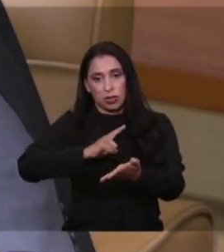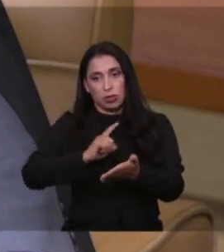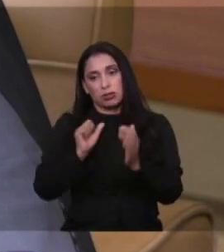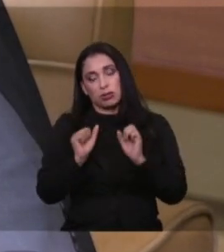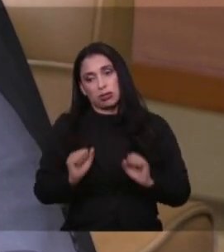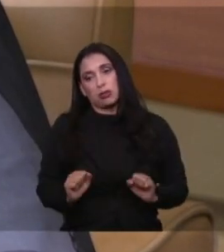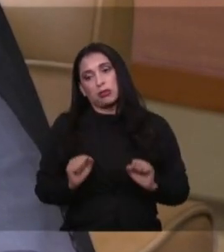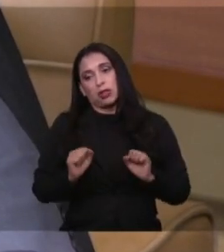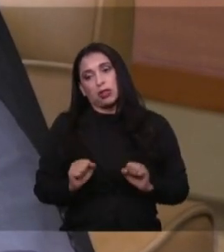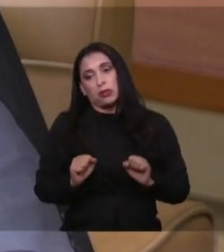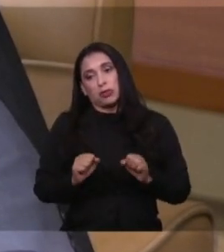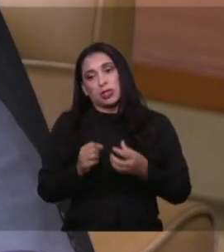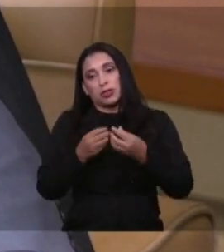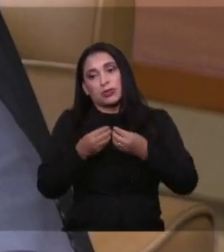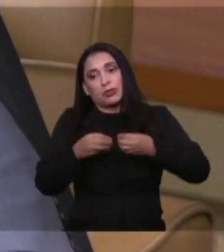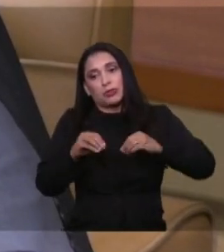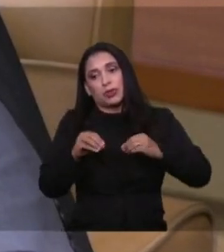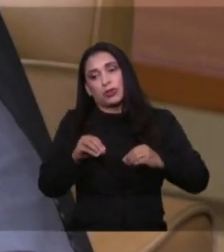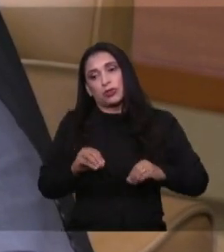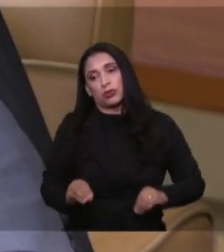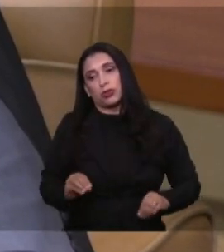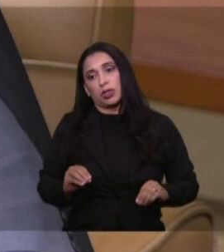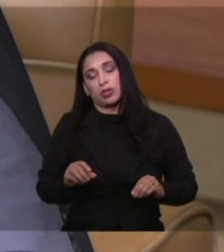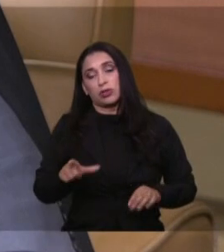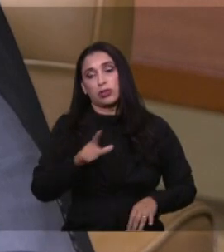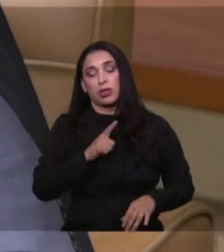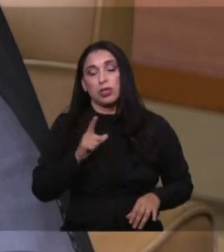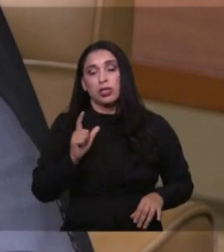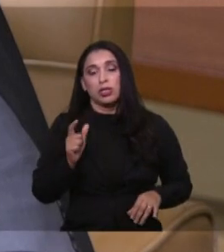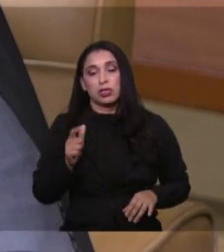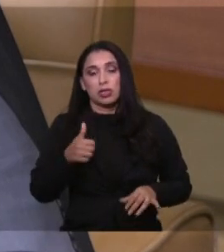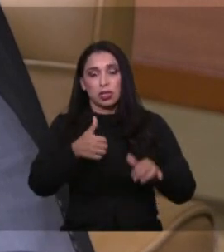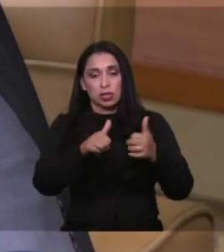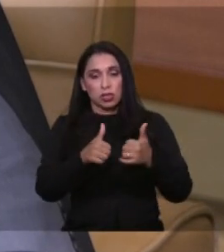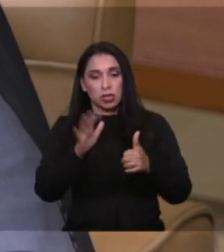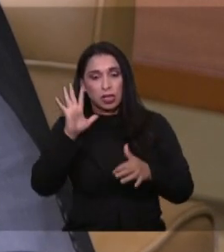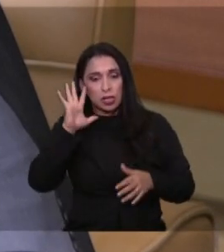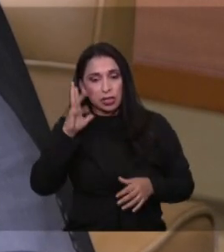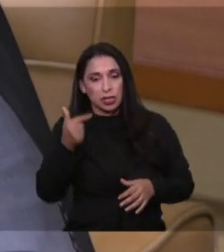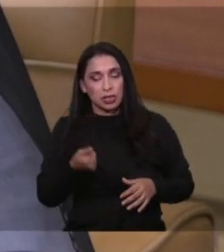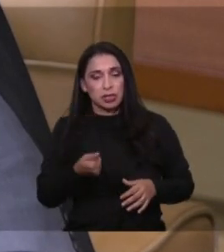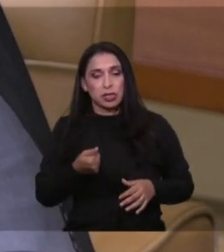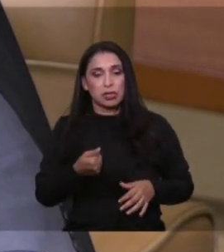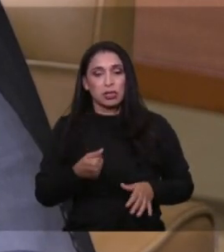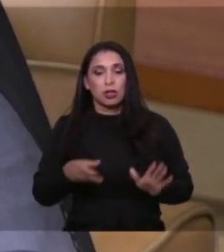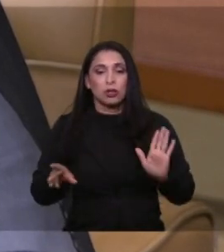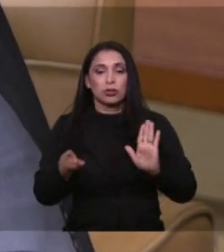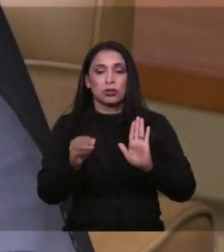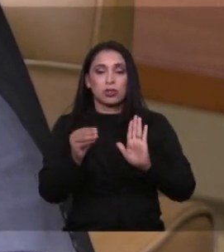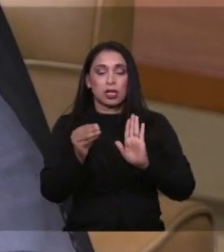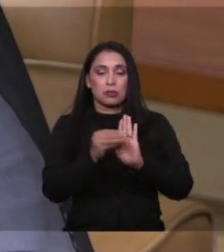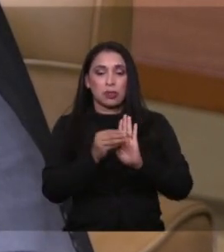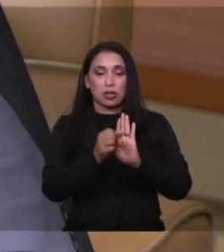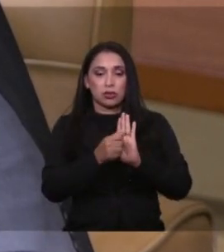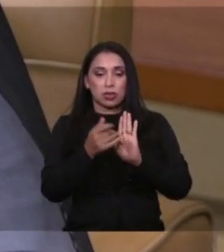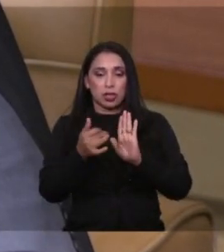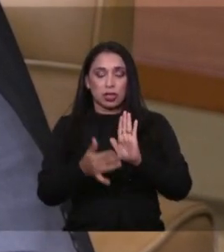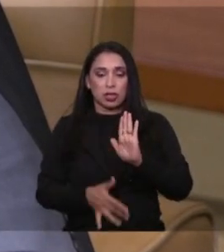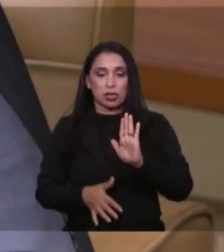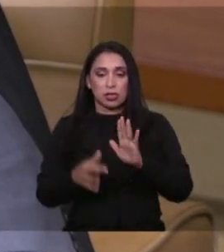poderão sofrer um prejuízo se considerarmos que a decisão dos embargos de declaração no recurso